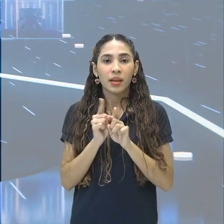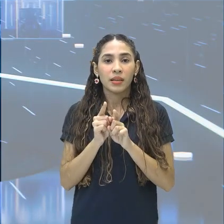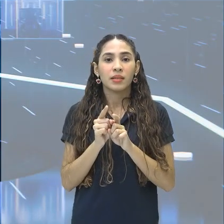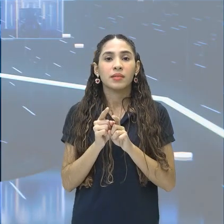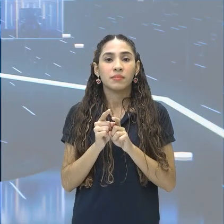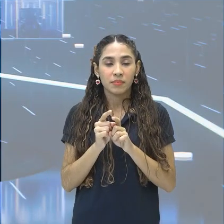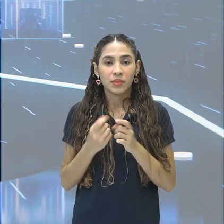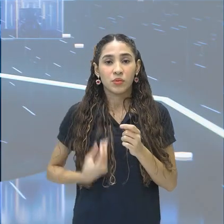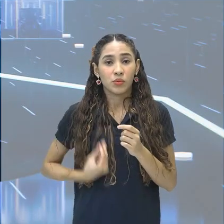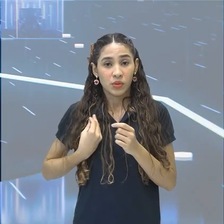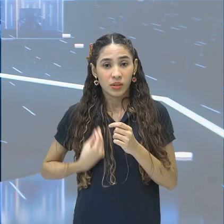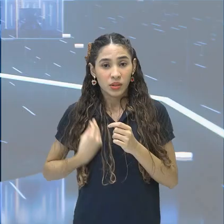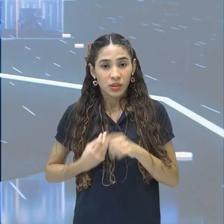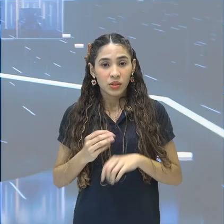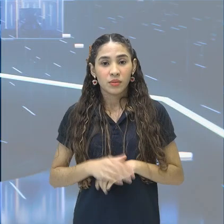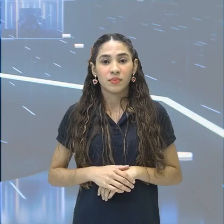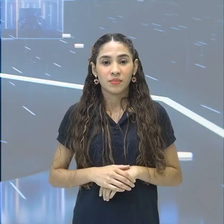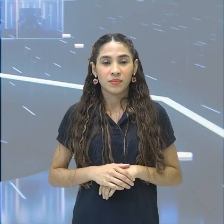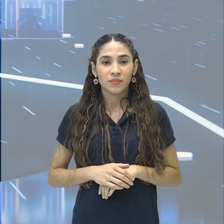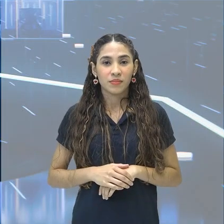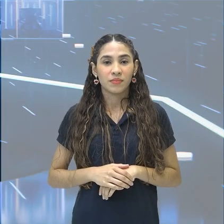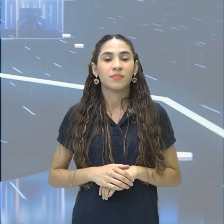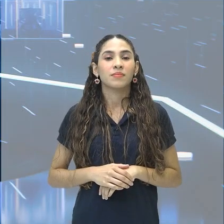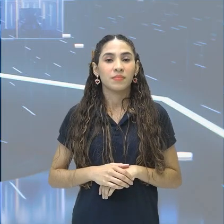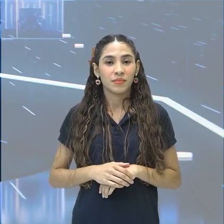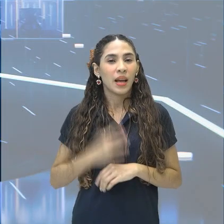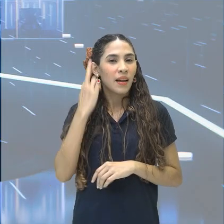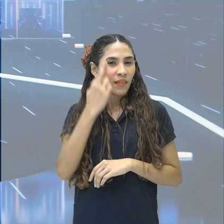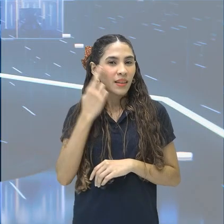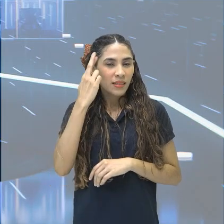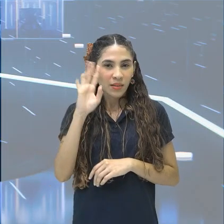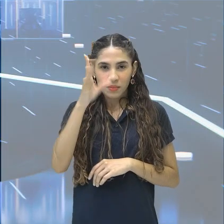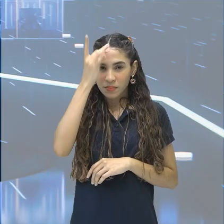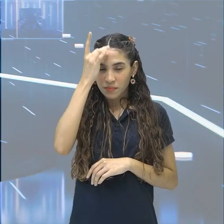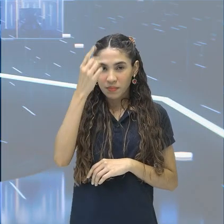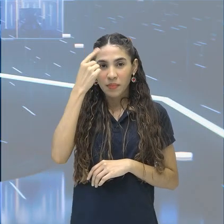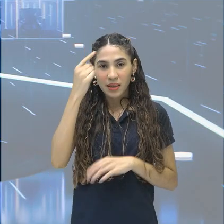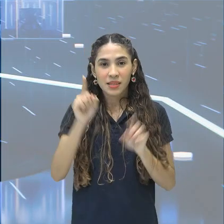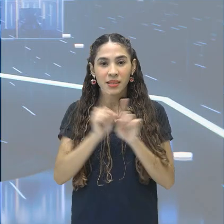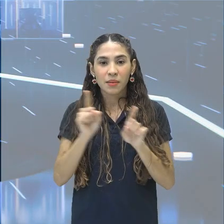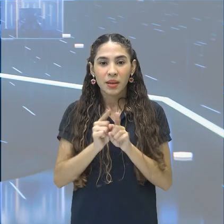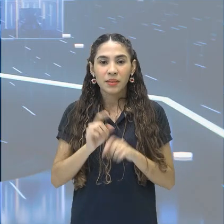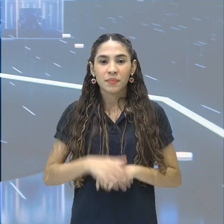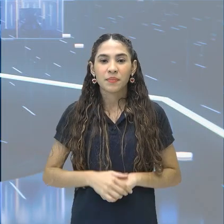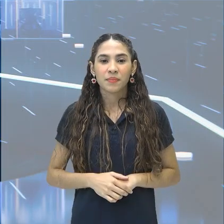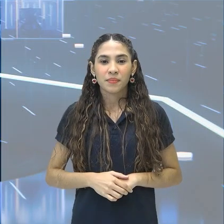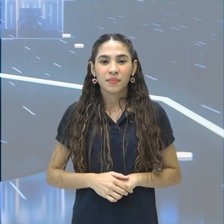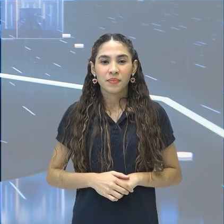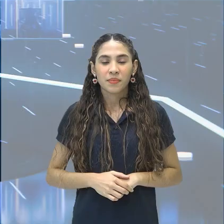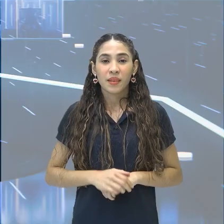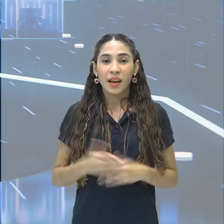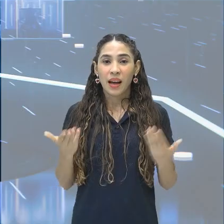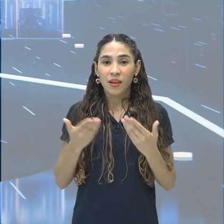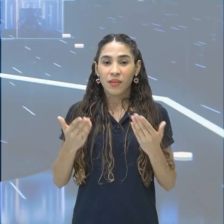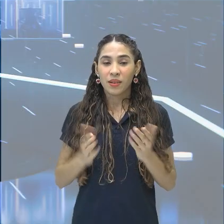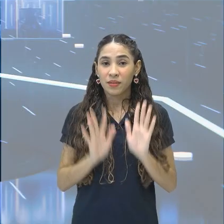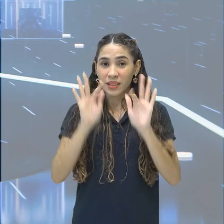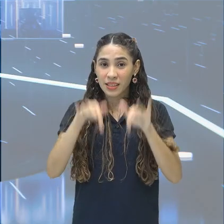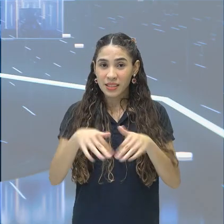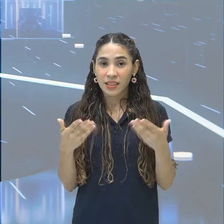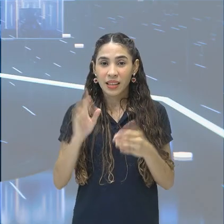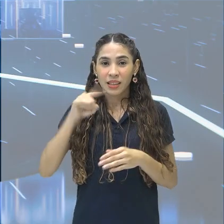nosso existir. Cuidem bem dessa reflexão aí, pensem bem. Vamos ficar